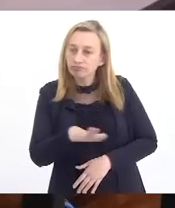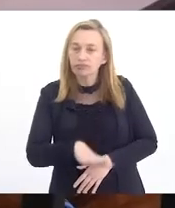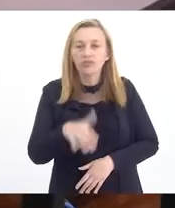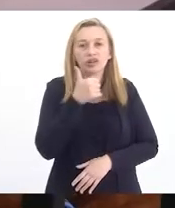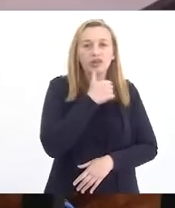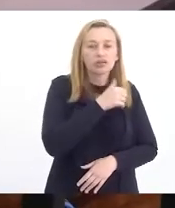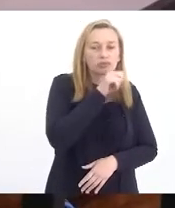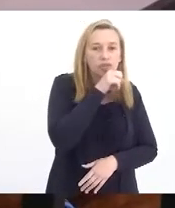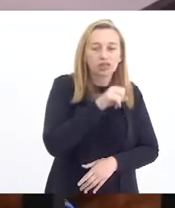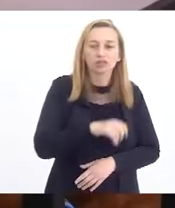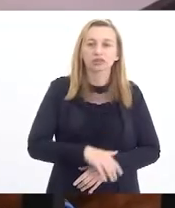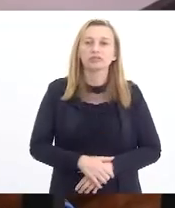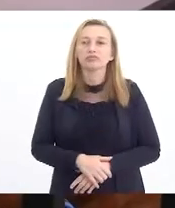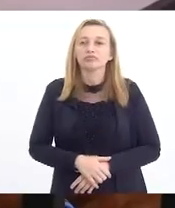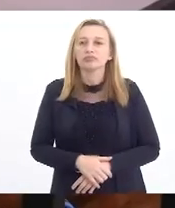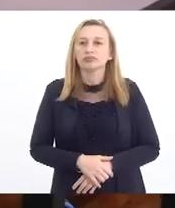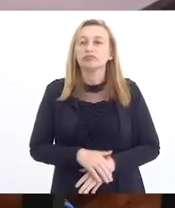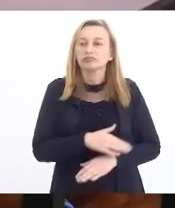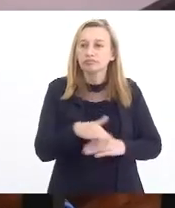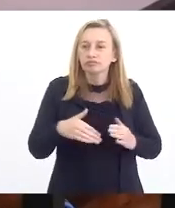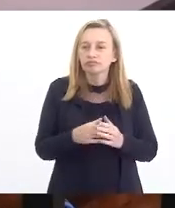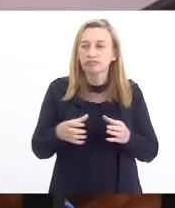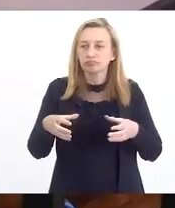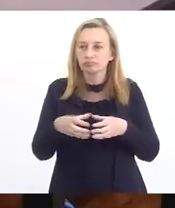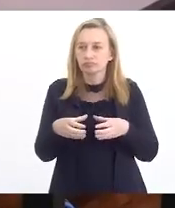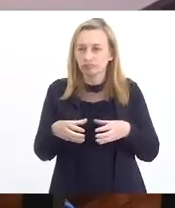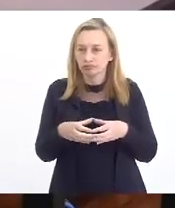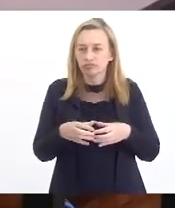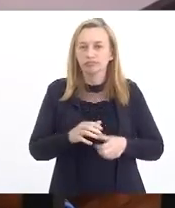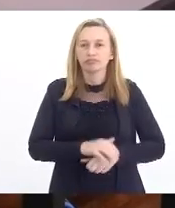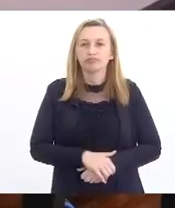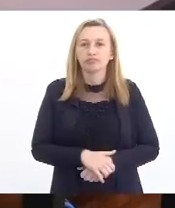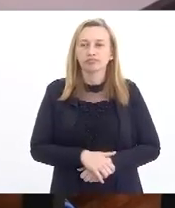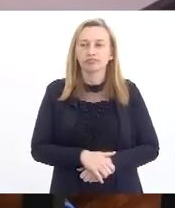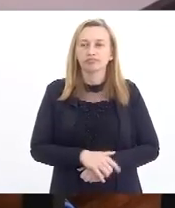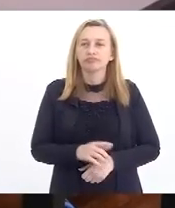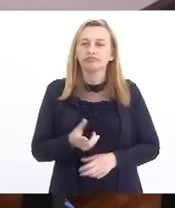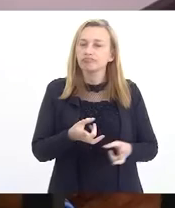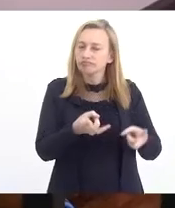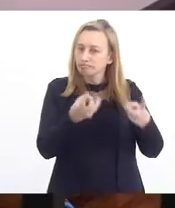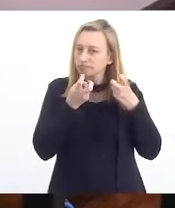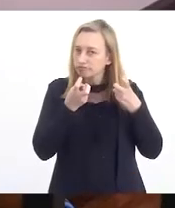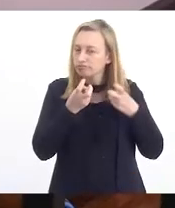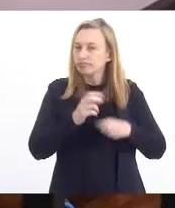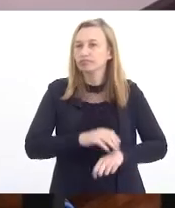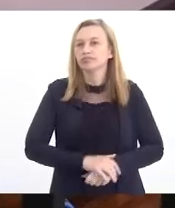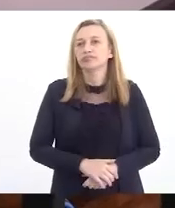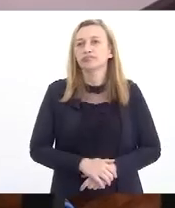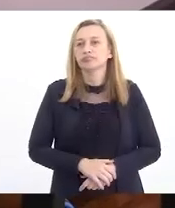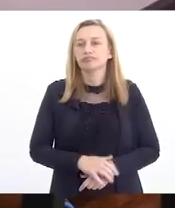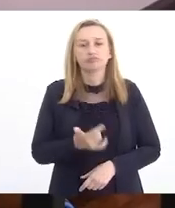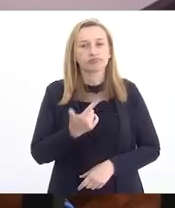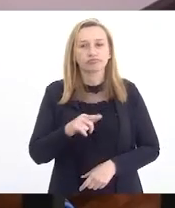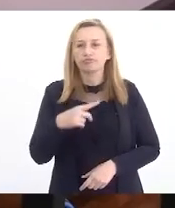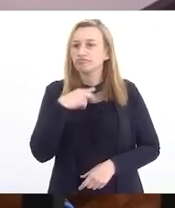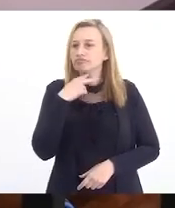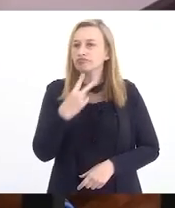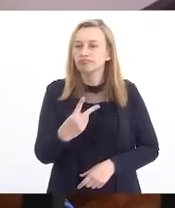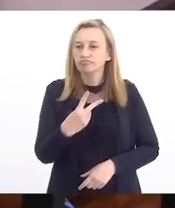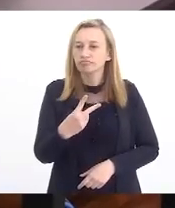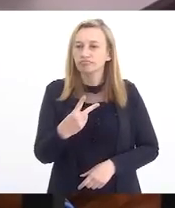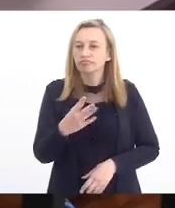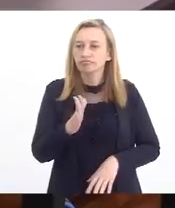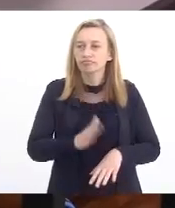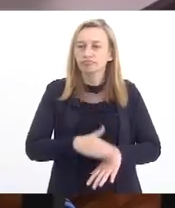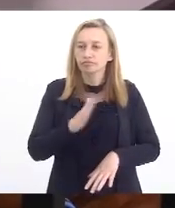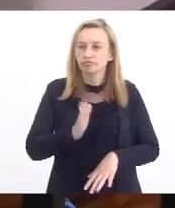mães, e toda a comunidade, e nós percebemos que não temos voz e somos cada vez